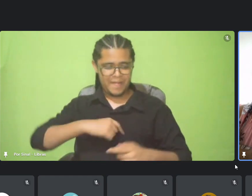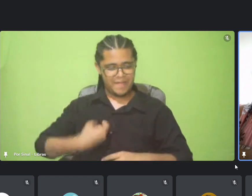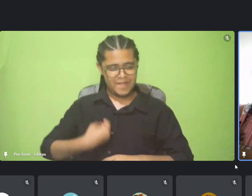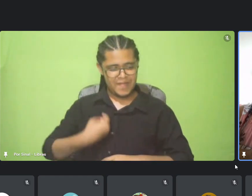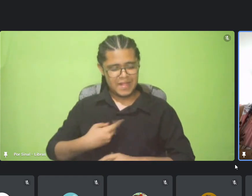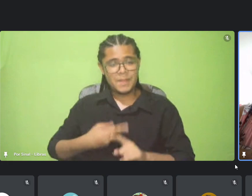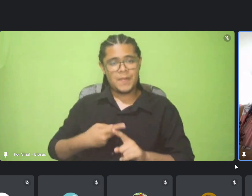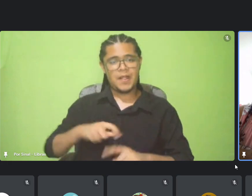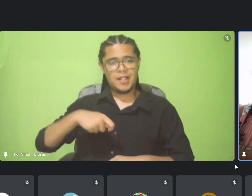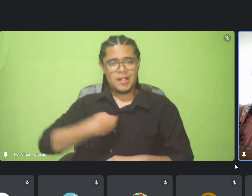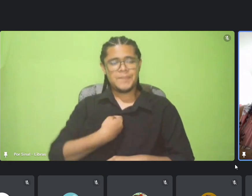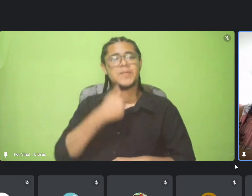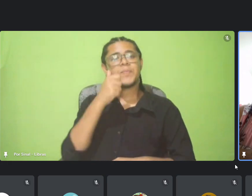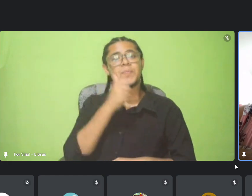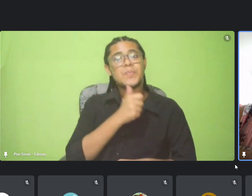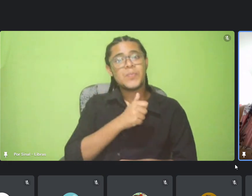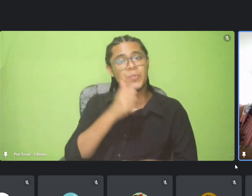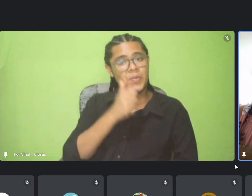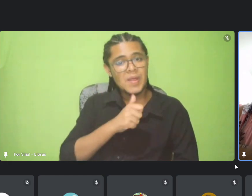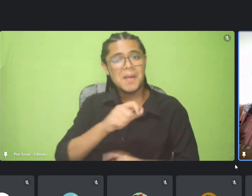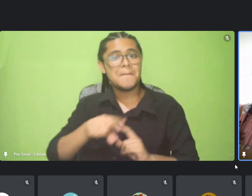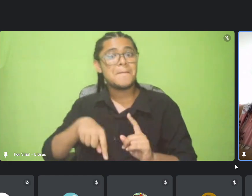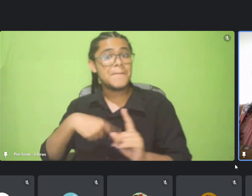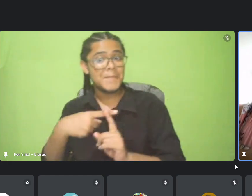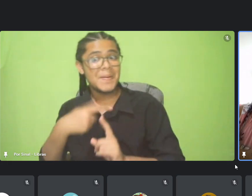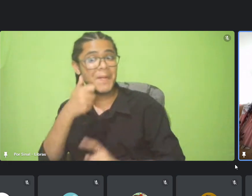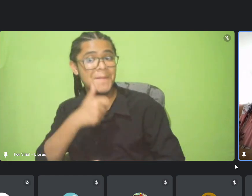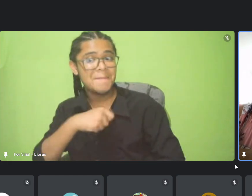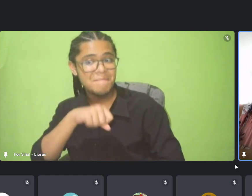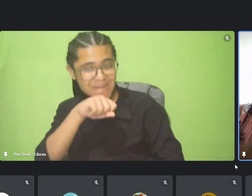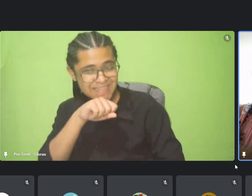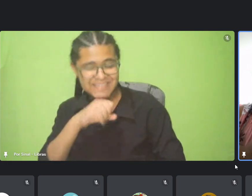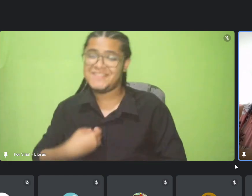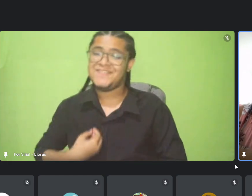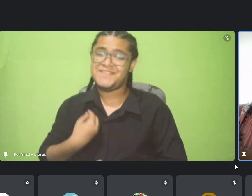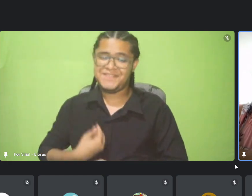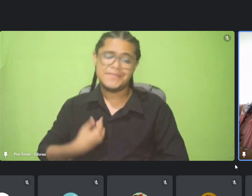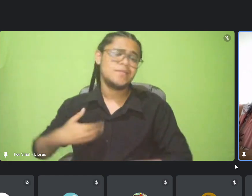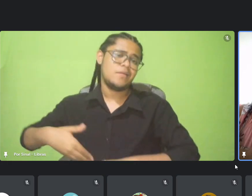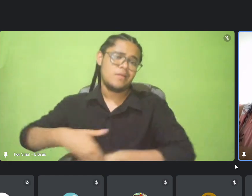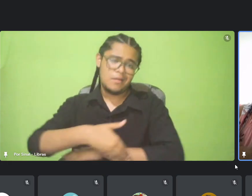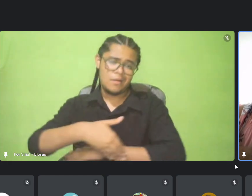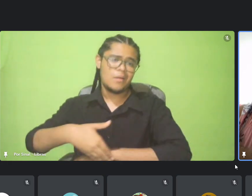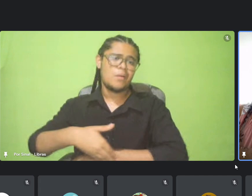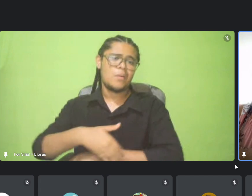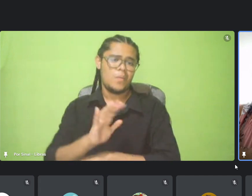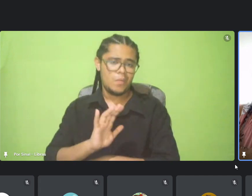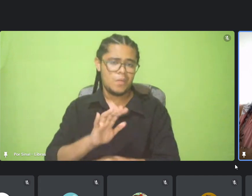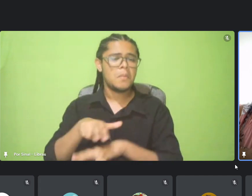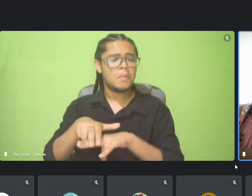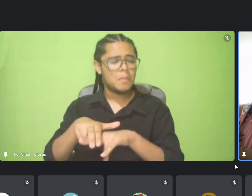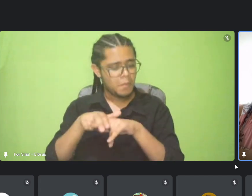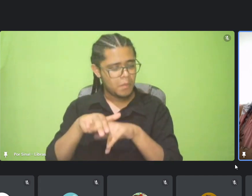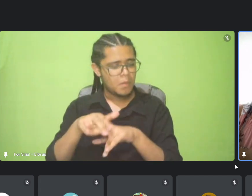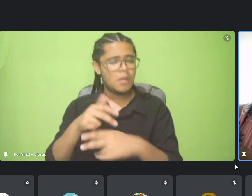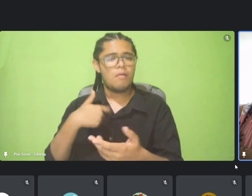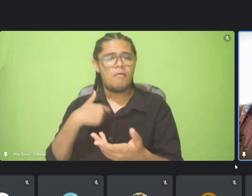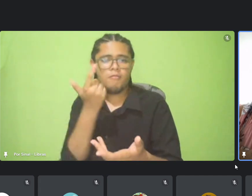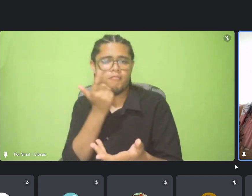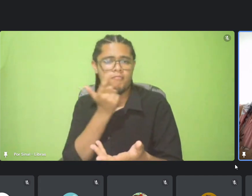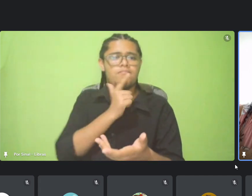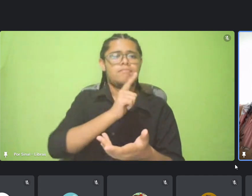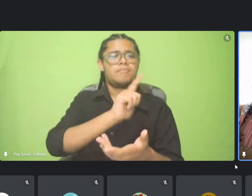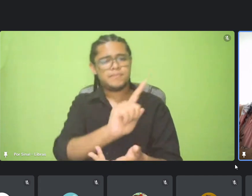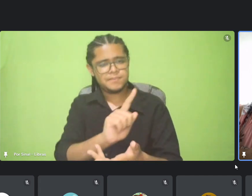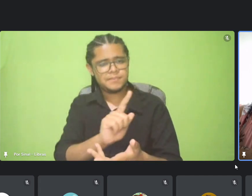situação de rua que foi através do direito de vocês que me auxiliaram